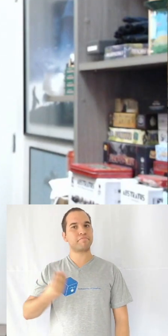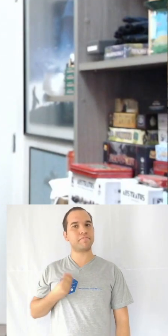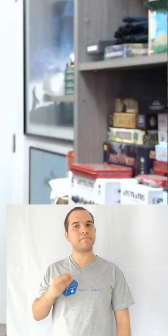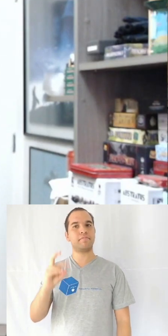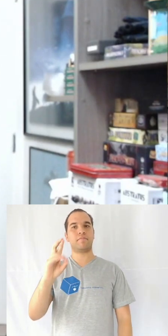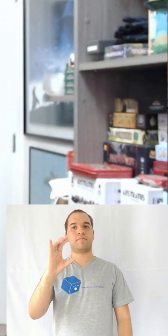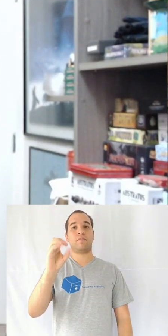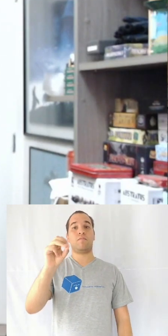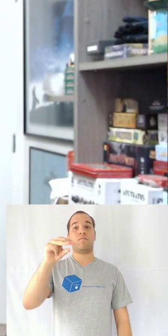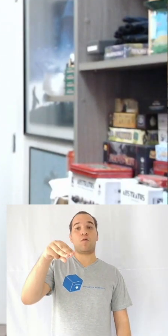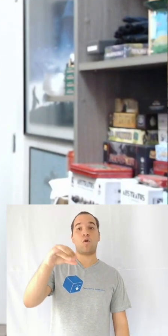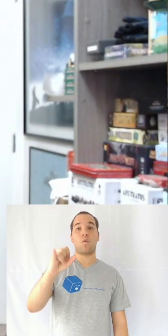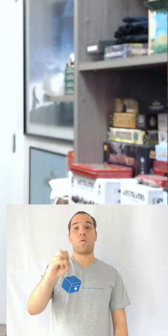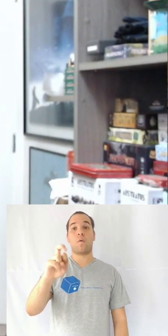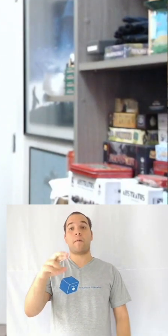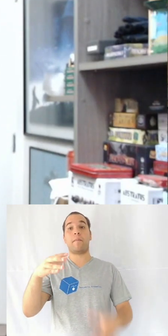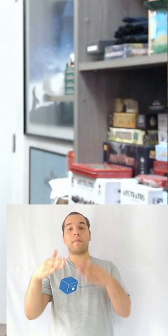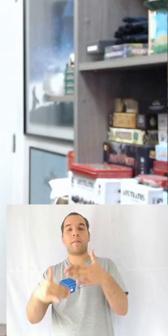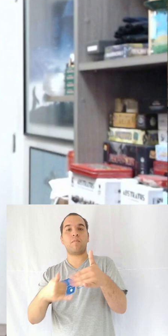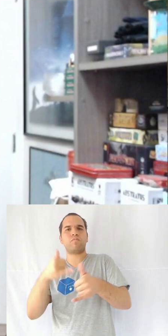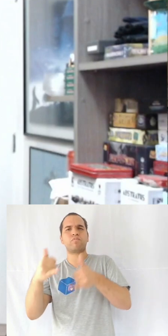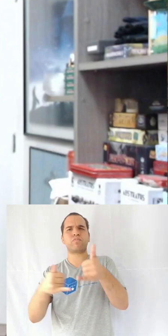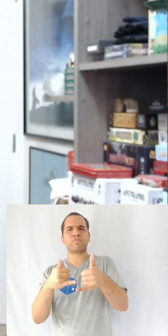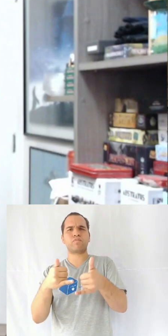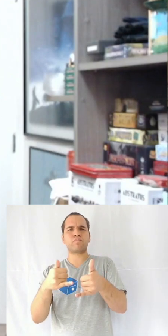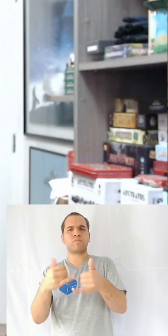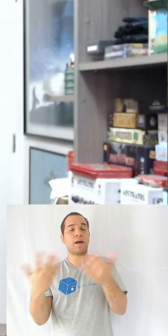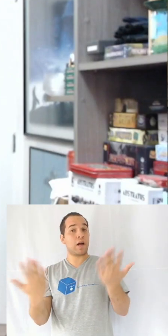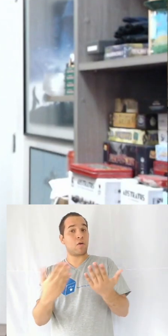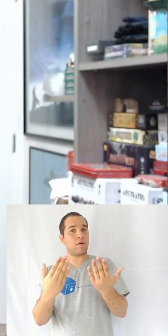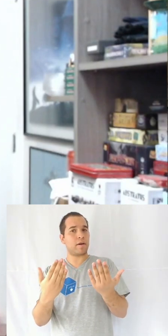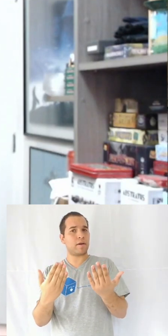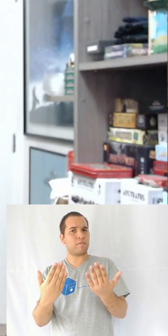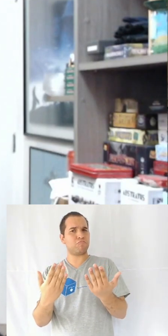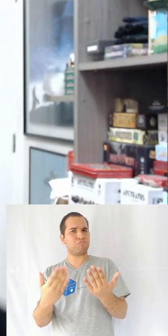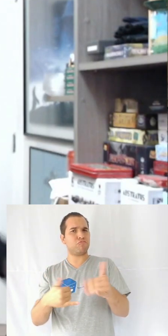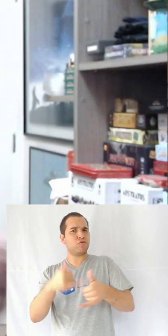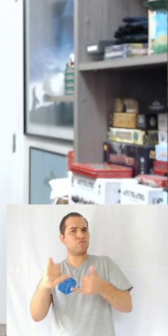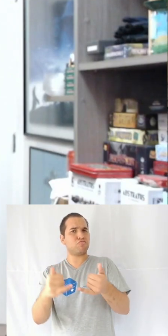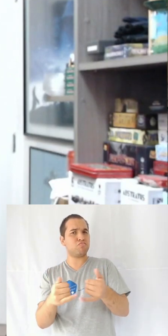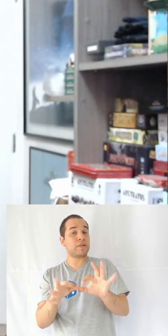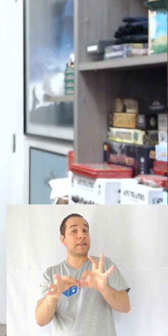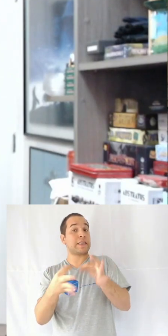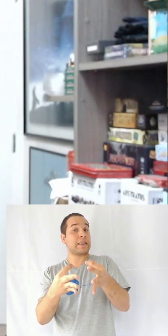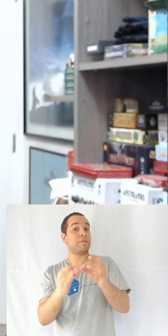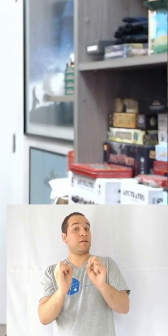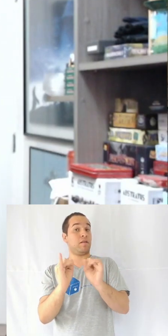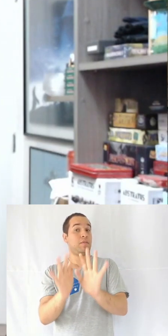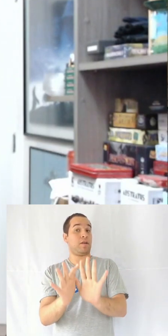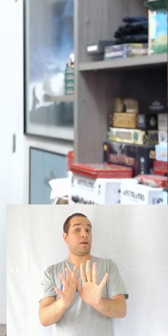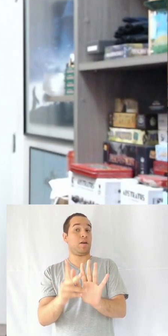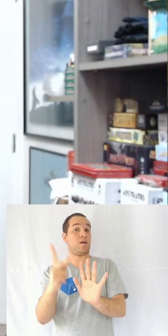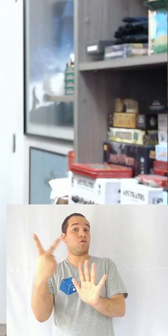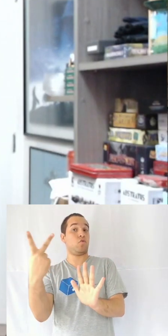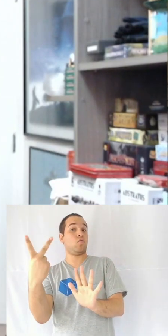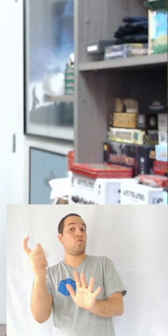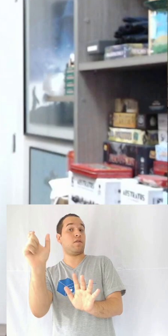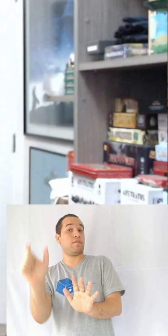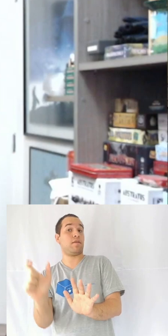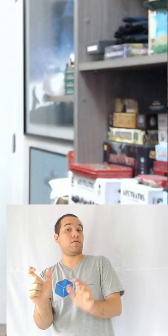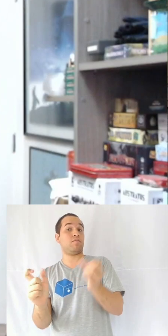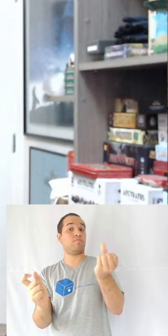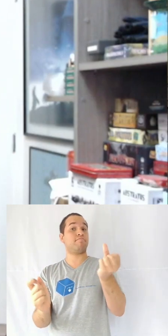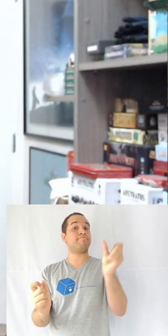de cartas rapidinho, dura 20 minutos uma partida para 2 a 6 jogadores. Eu vou explicar Lençóis.